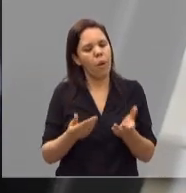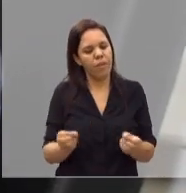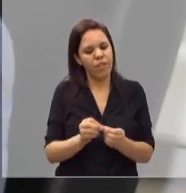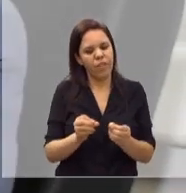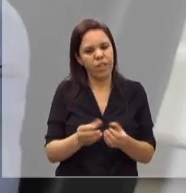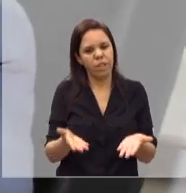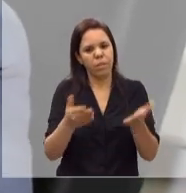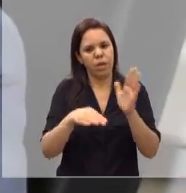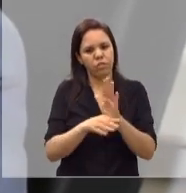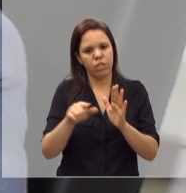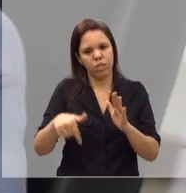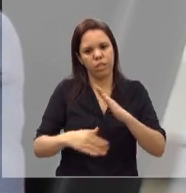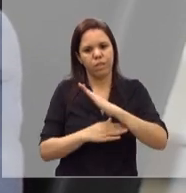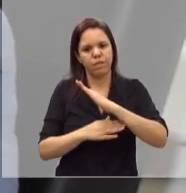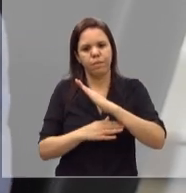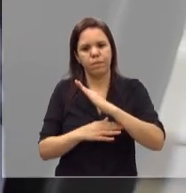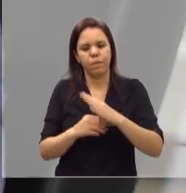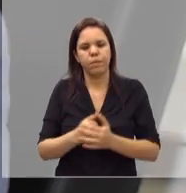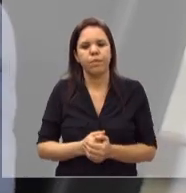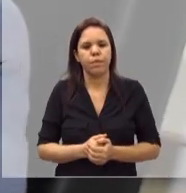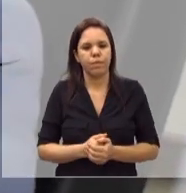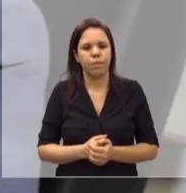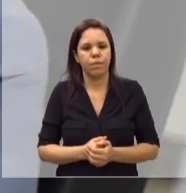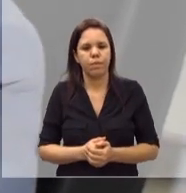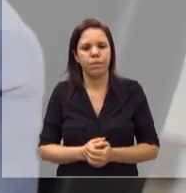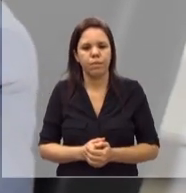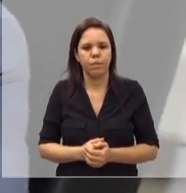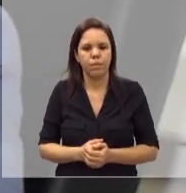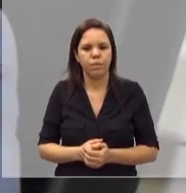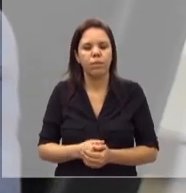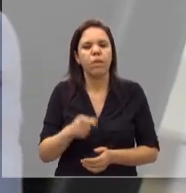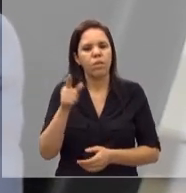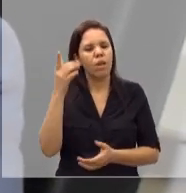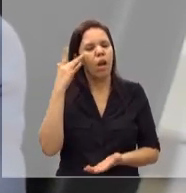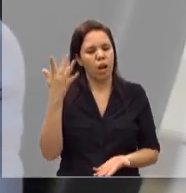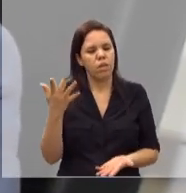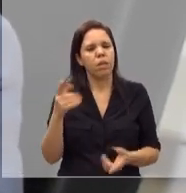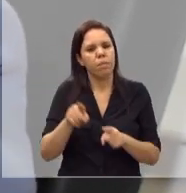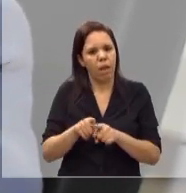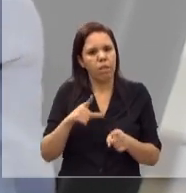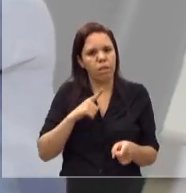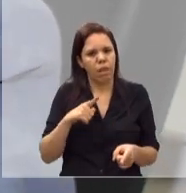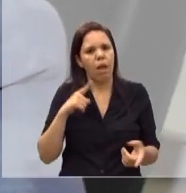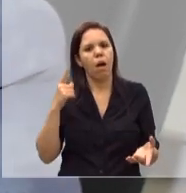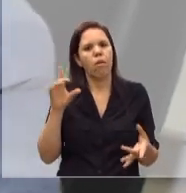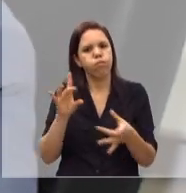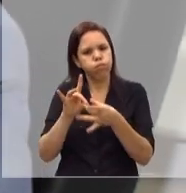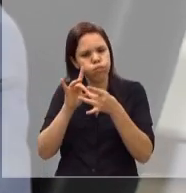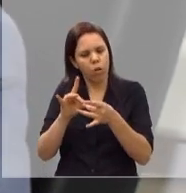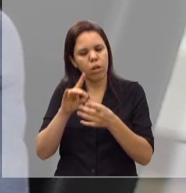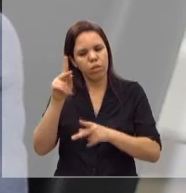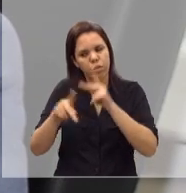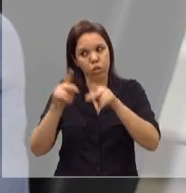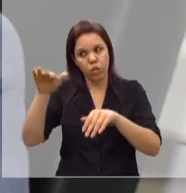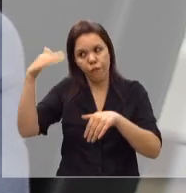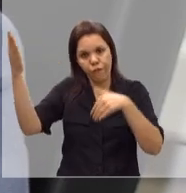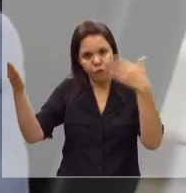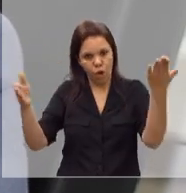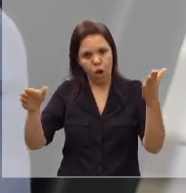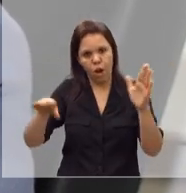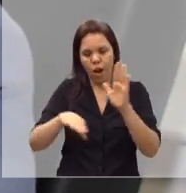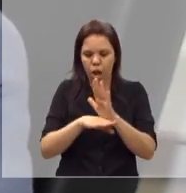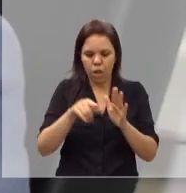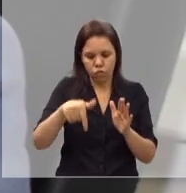ao vir aqui para a Câmara. O senhor conta também com a ajuda do pessoal lá de fora? São pessoas que acabam agregando também a vida